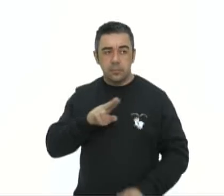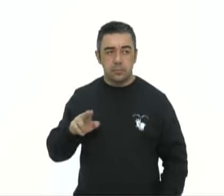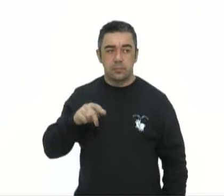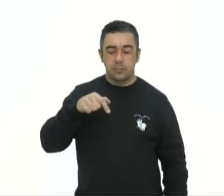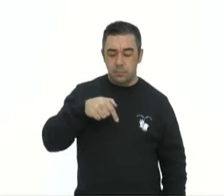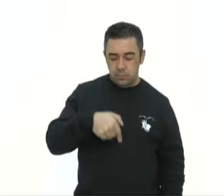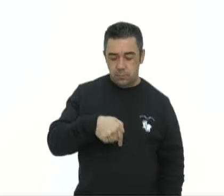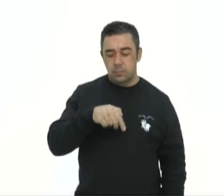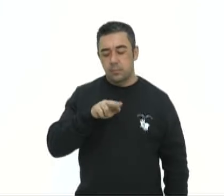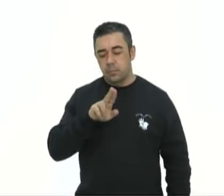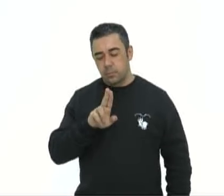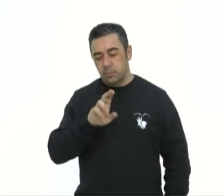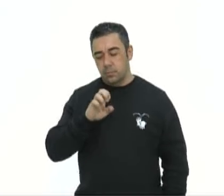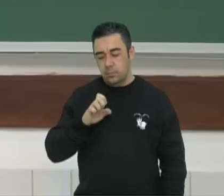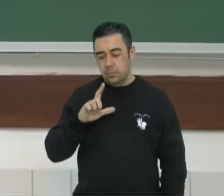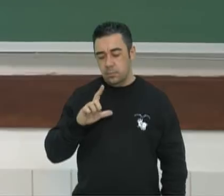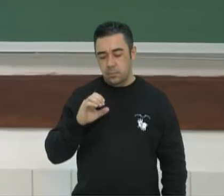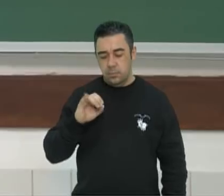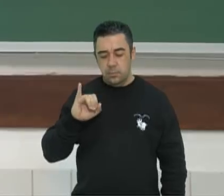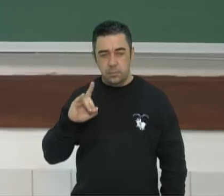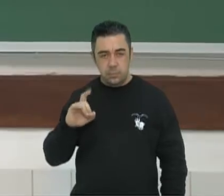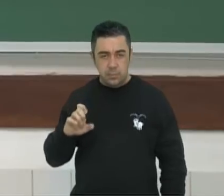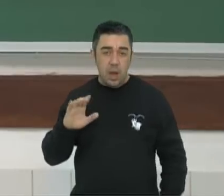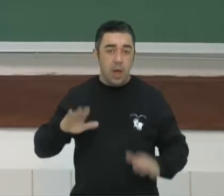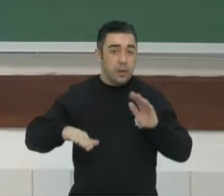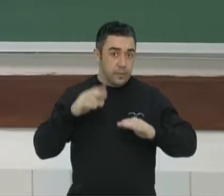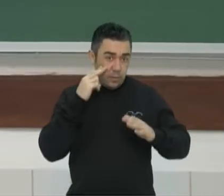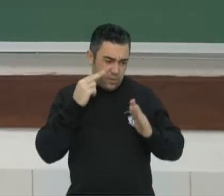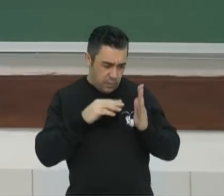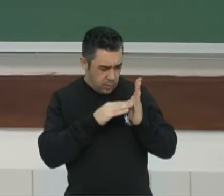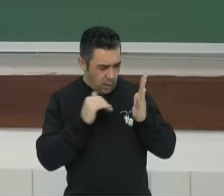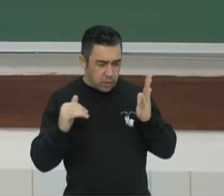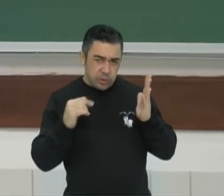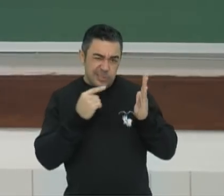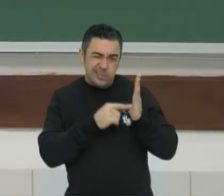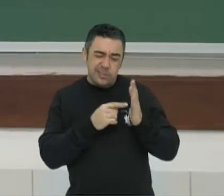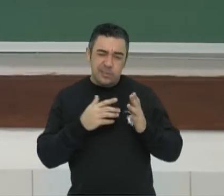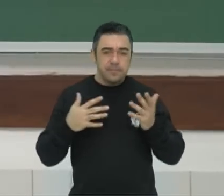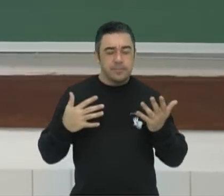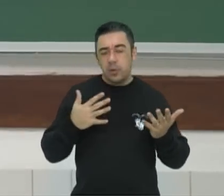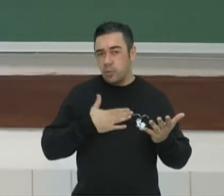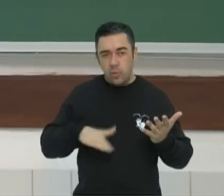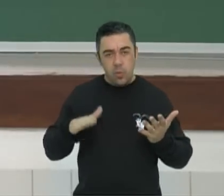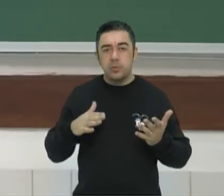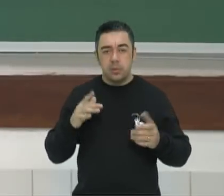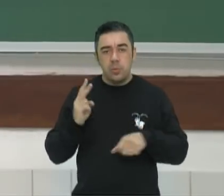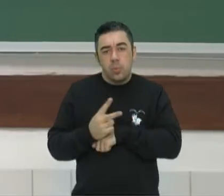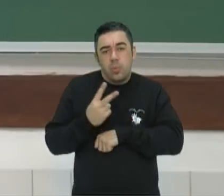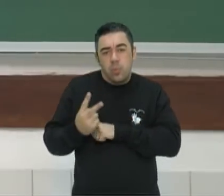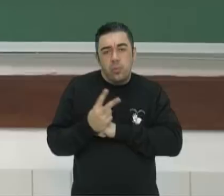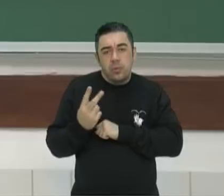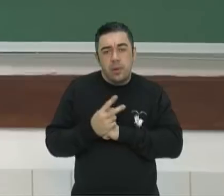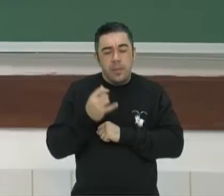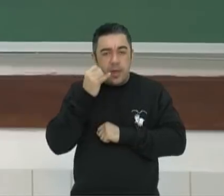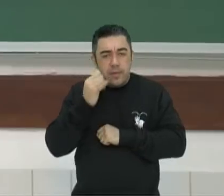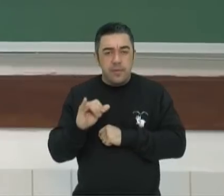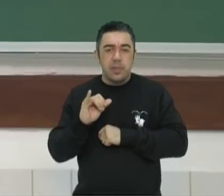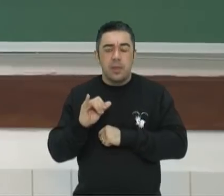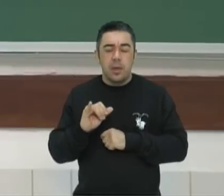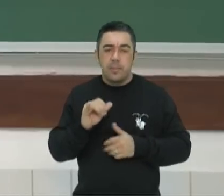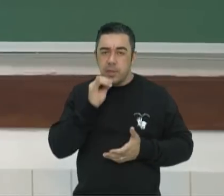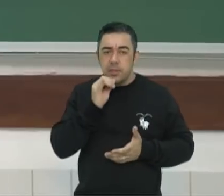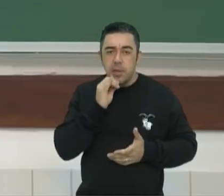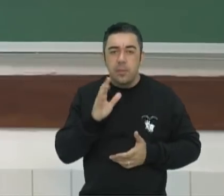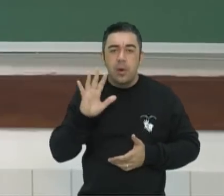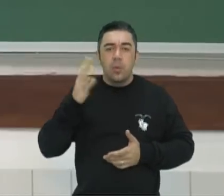Então, assim, em alguns casos, esteticamente, né, as pessoas cuidam muito, assim, justamente para isso. Quando você